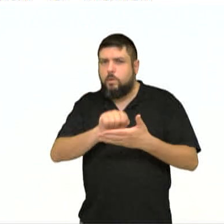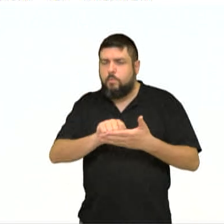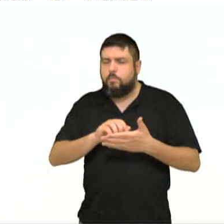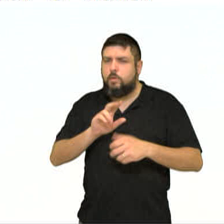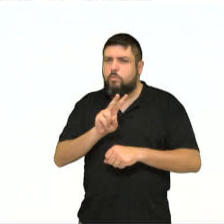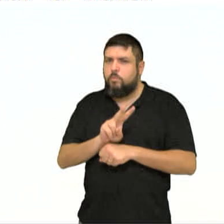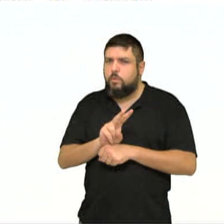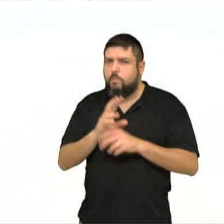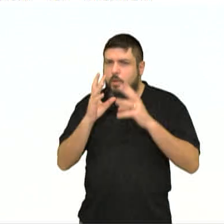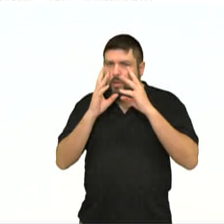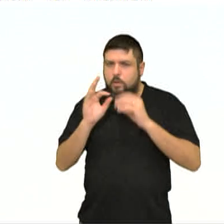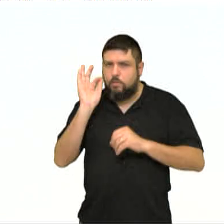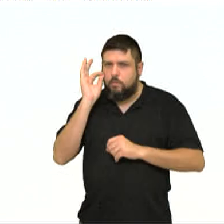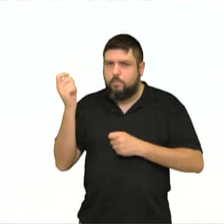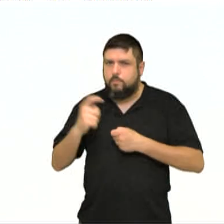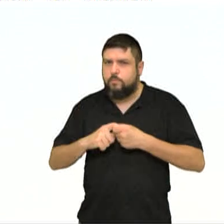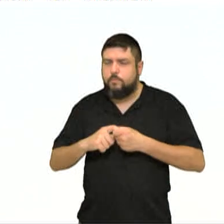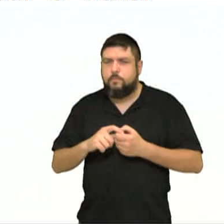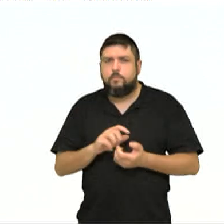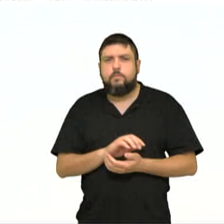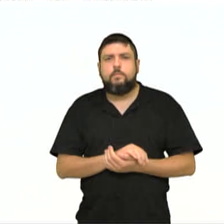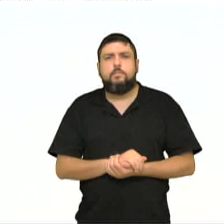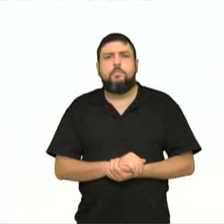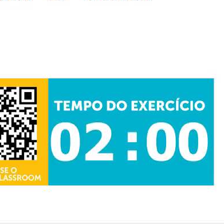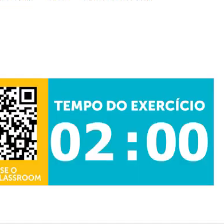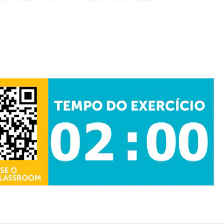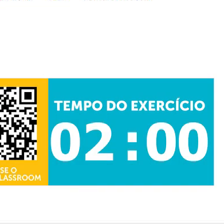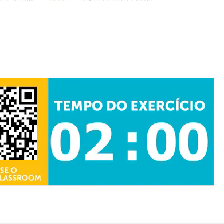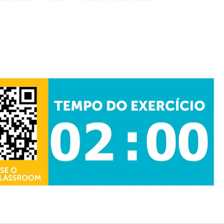com atenção e a gente já corrige.